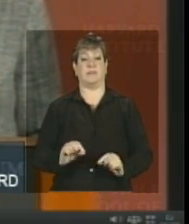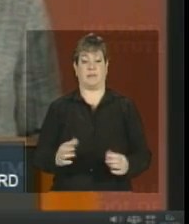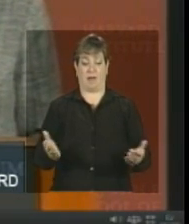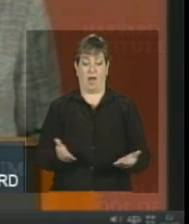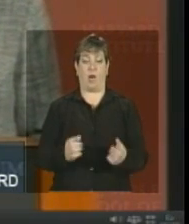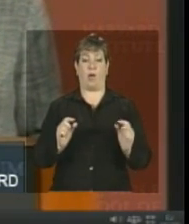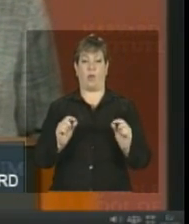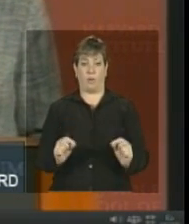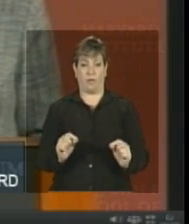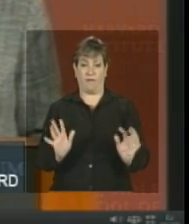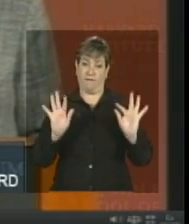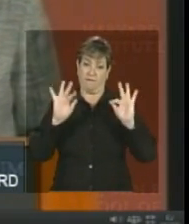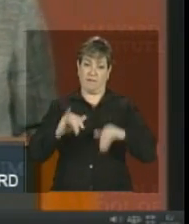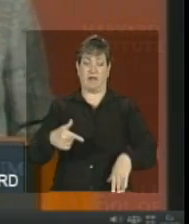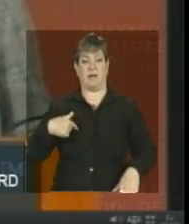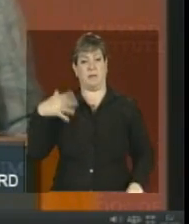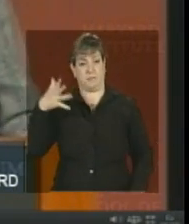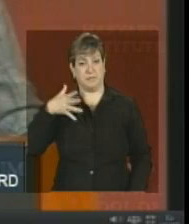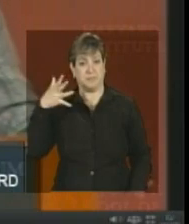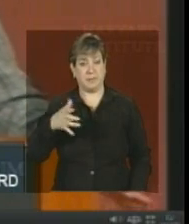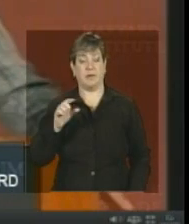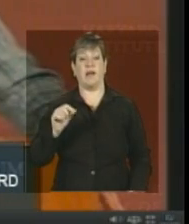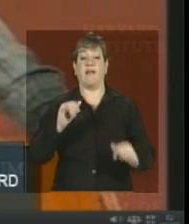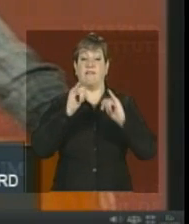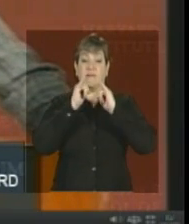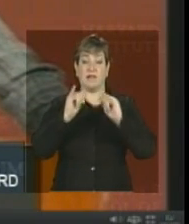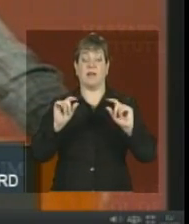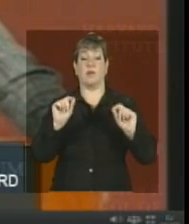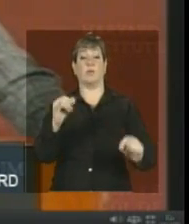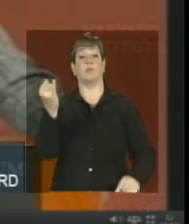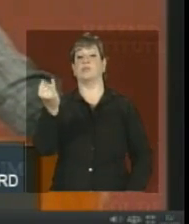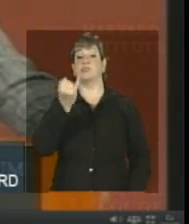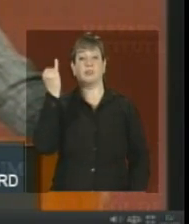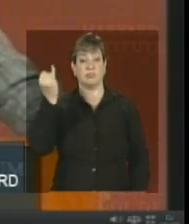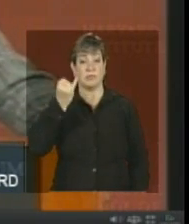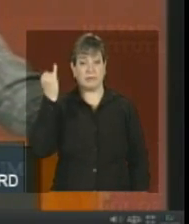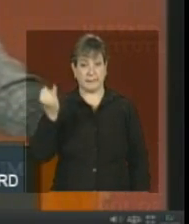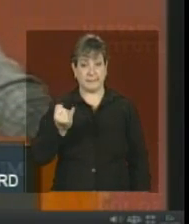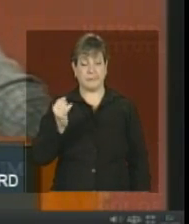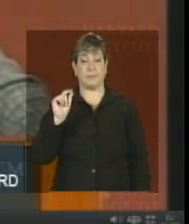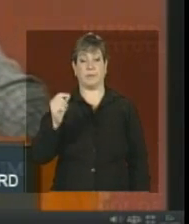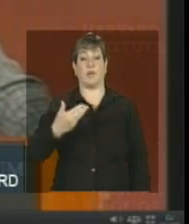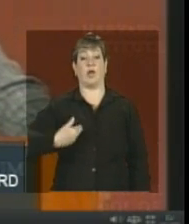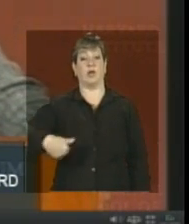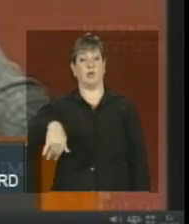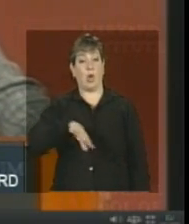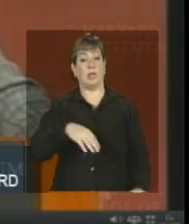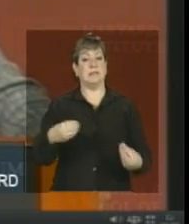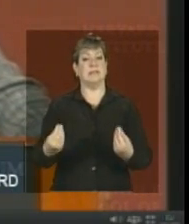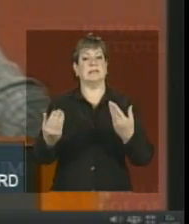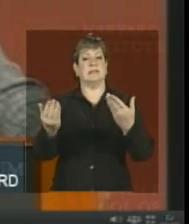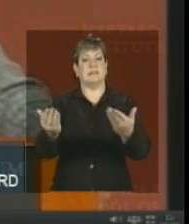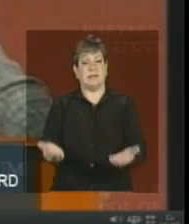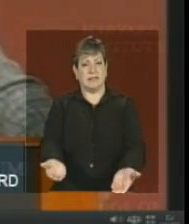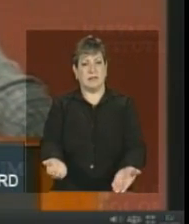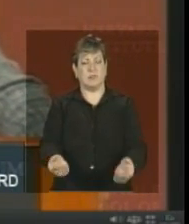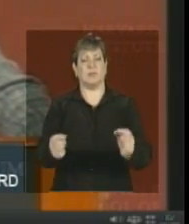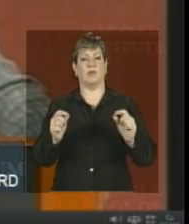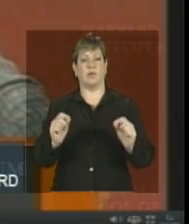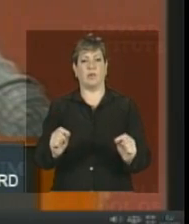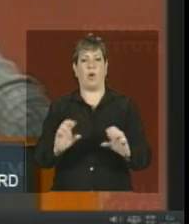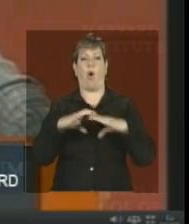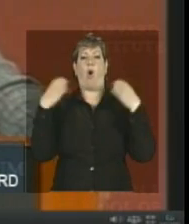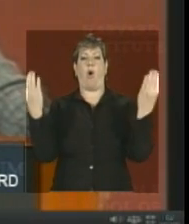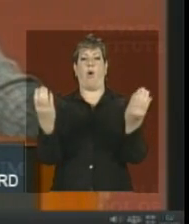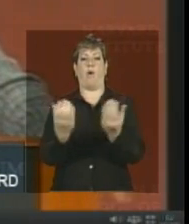finalizando a minha intervenção, falar da importância que nós atribuímos à